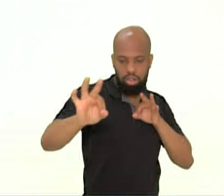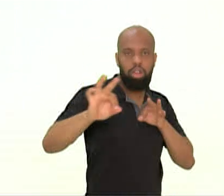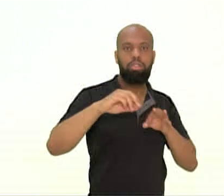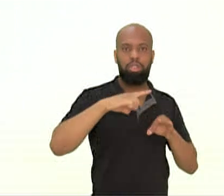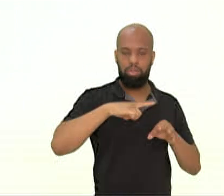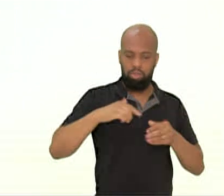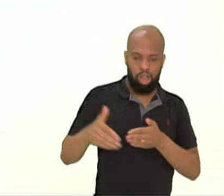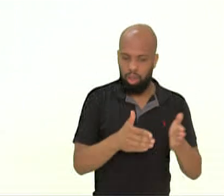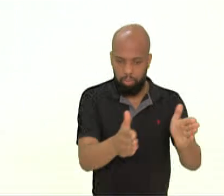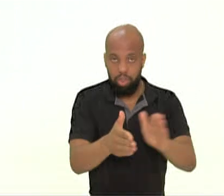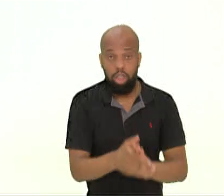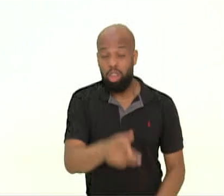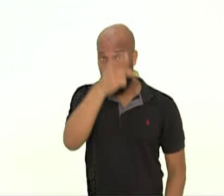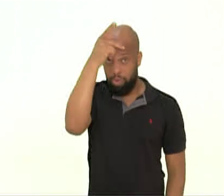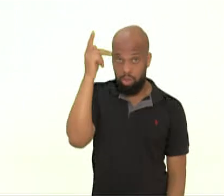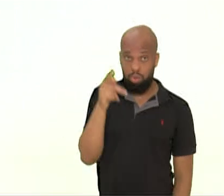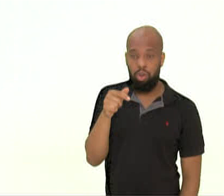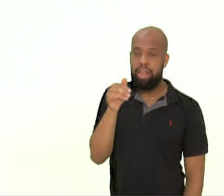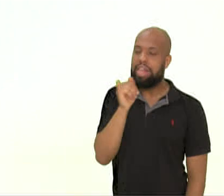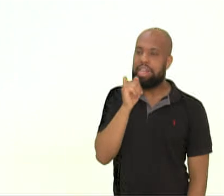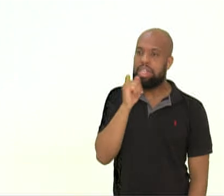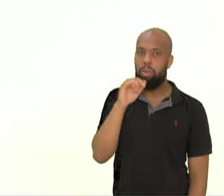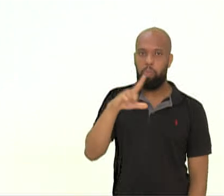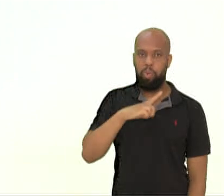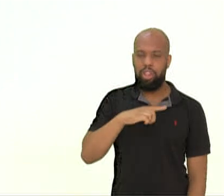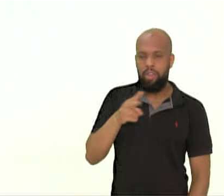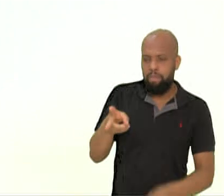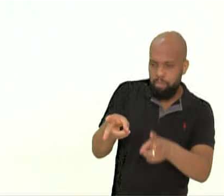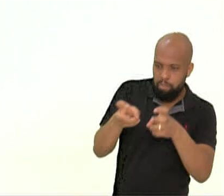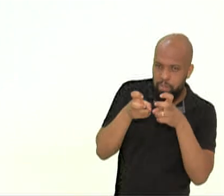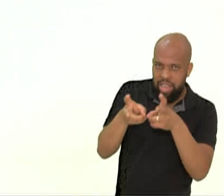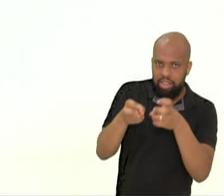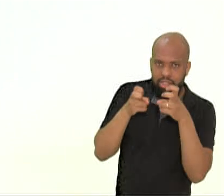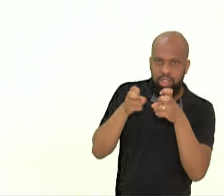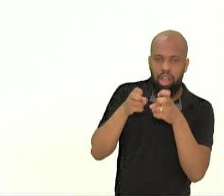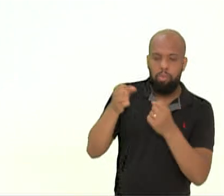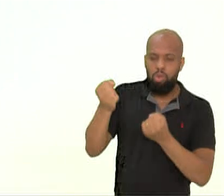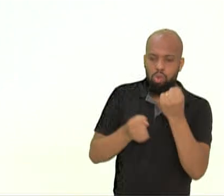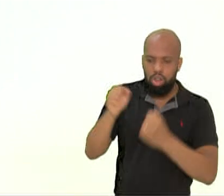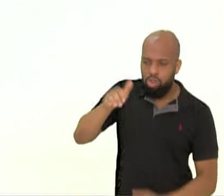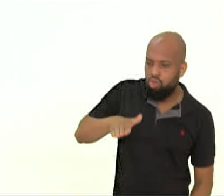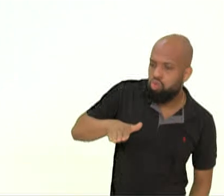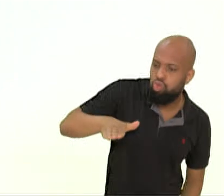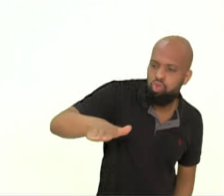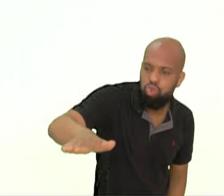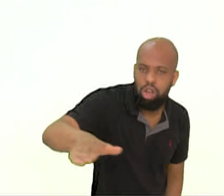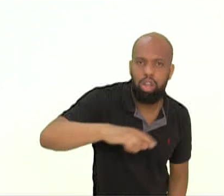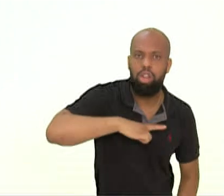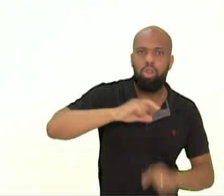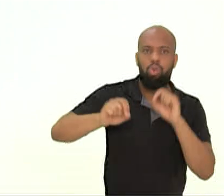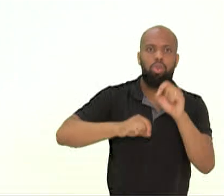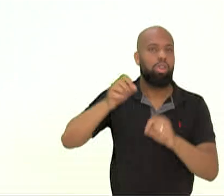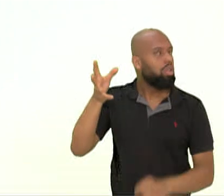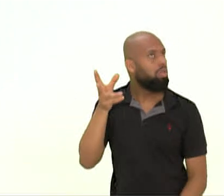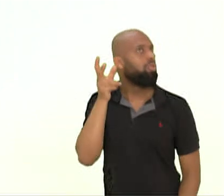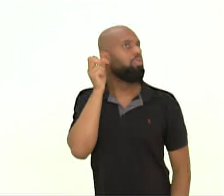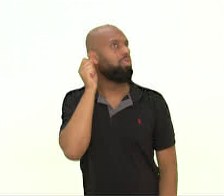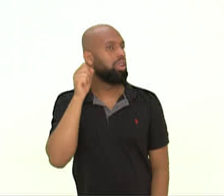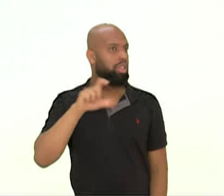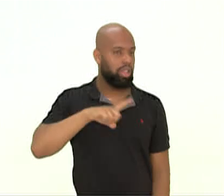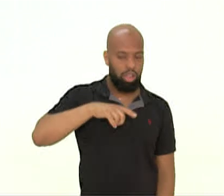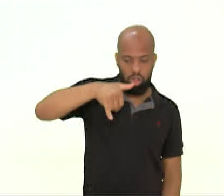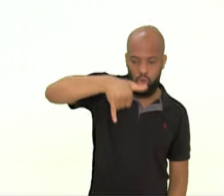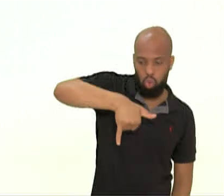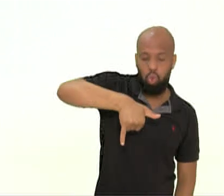trajetória. O observador que vê o veículo se afastando ouvirá um som com maior comprimento de onda e uma